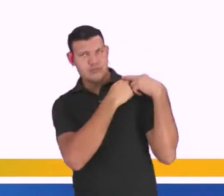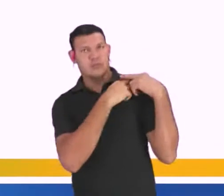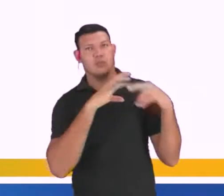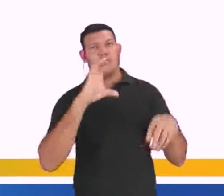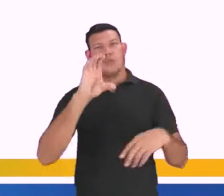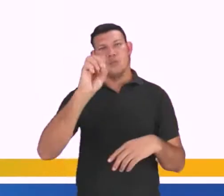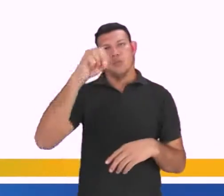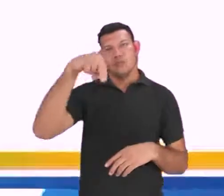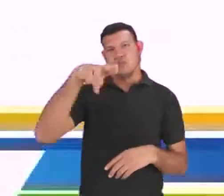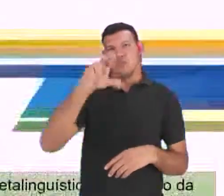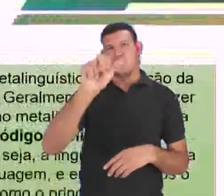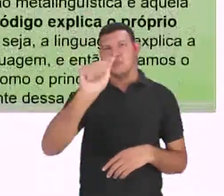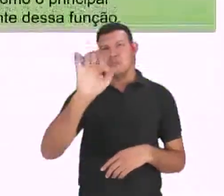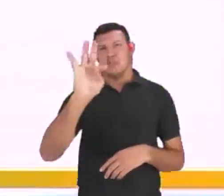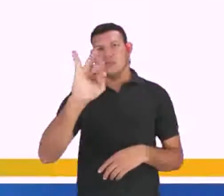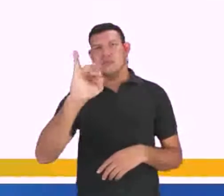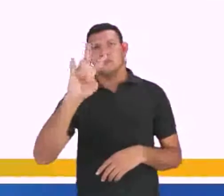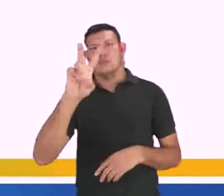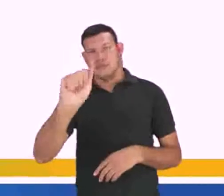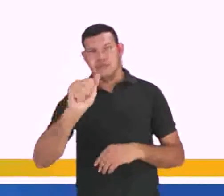ou apelativa.